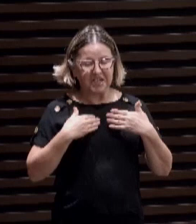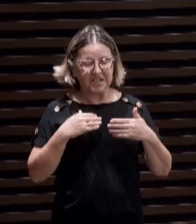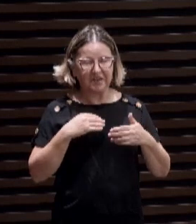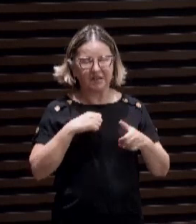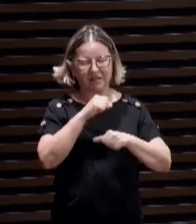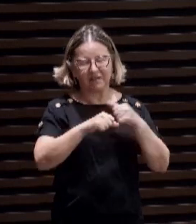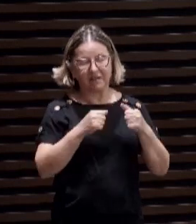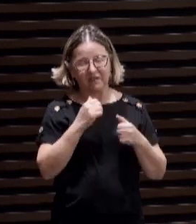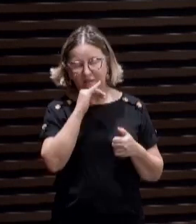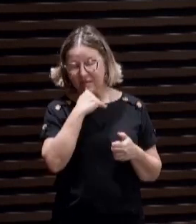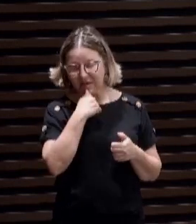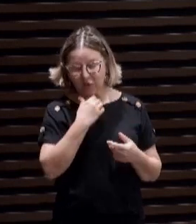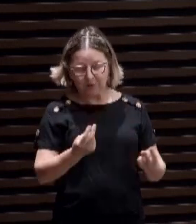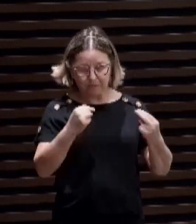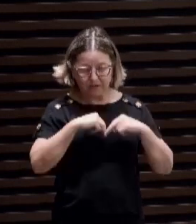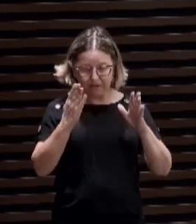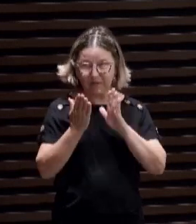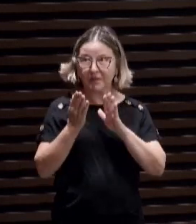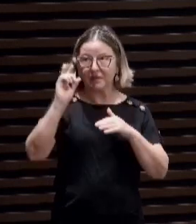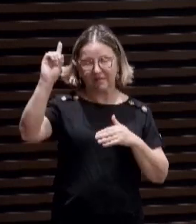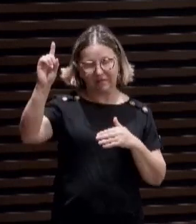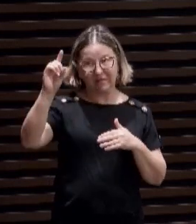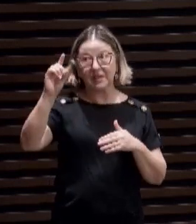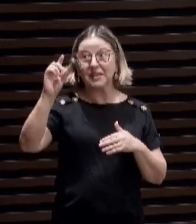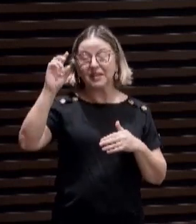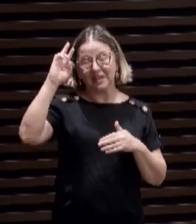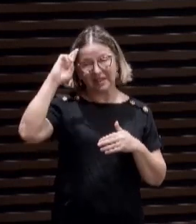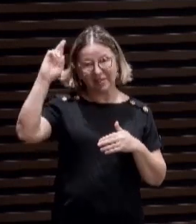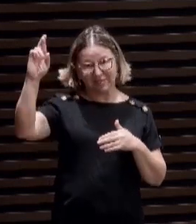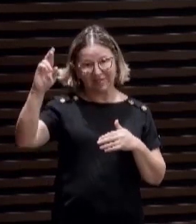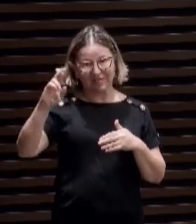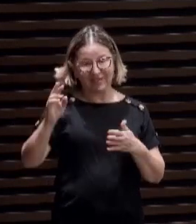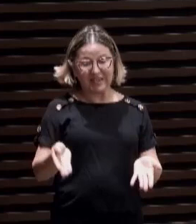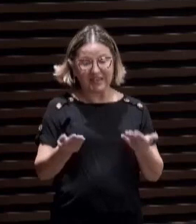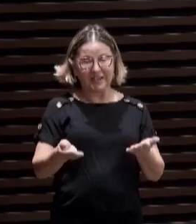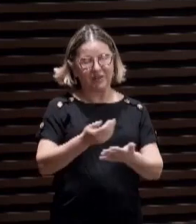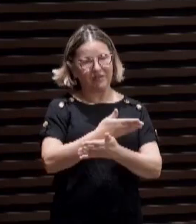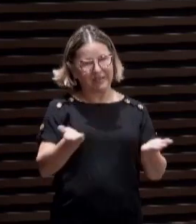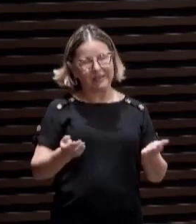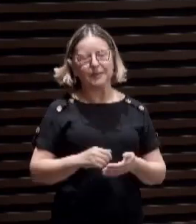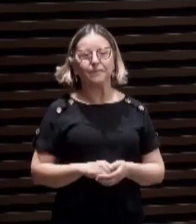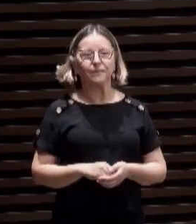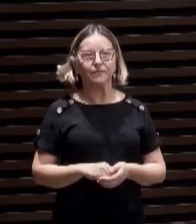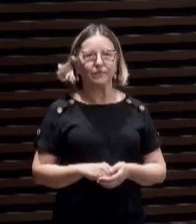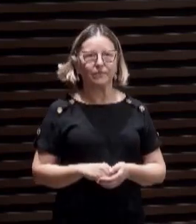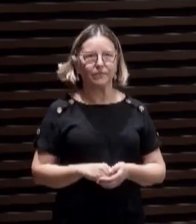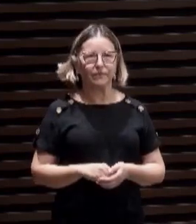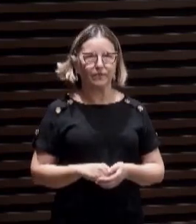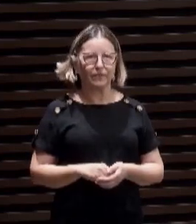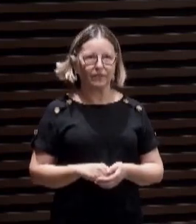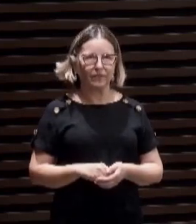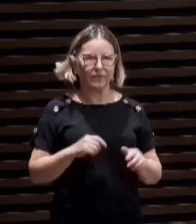e Ele vos exaltará. Aqui nós temos algumas ideias que são instiladas sutilmente